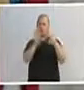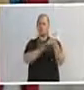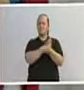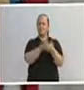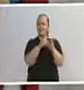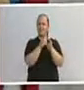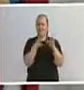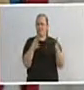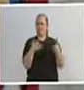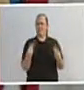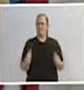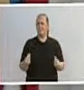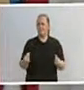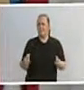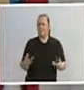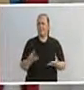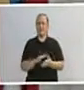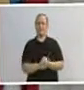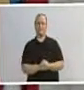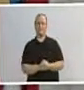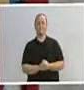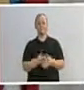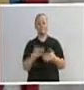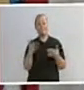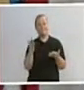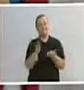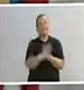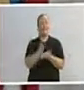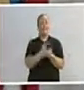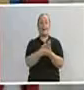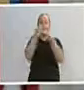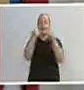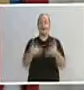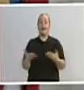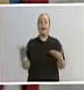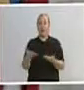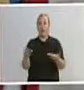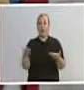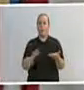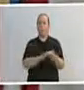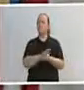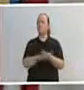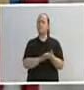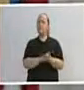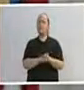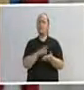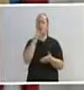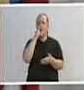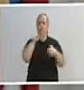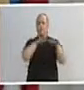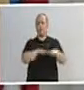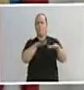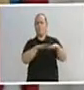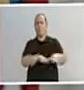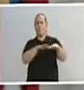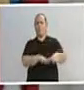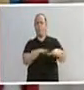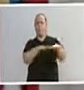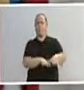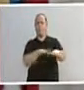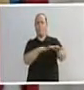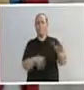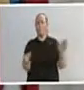Brasil, né? Então, como dizem uns e outros, né, agora não tem mais panela batendo, as panelas se esconderam nos apês, né,